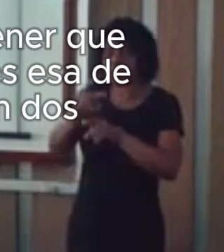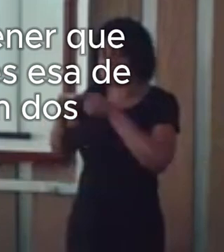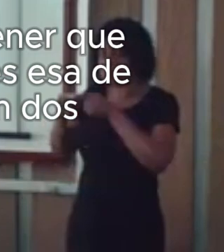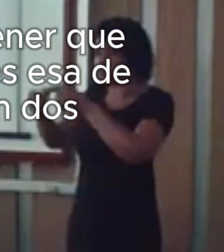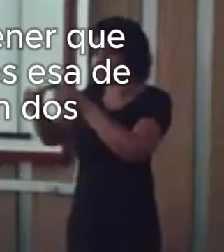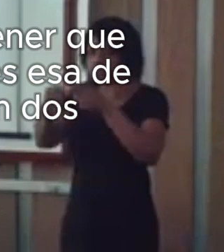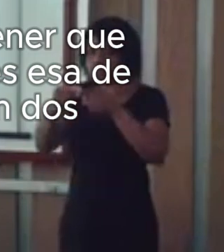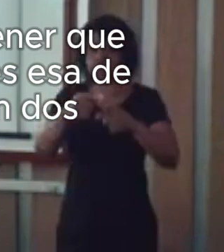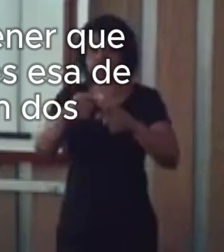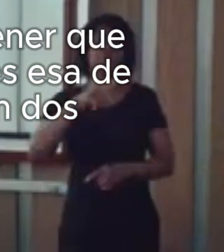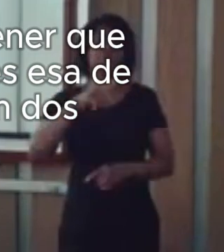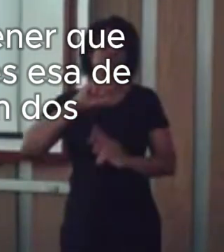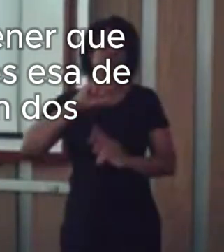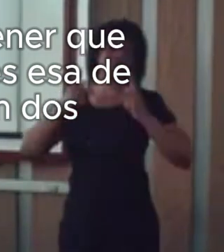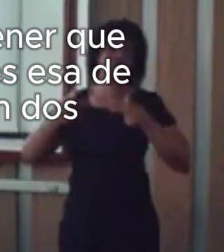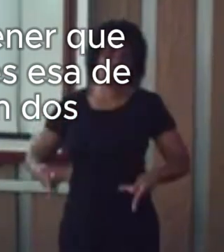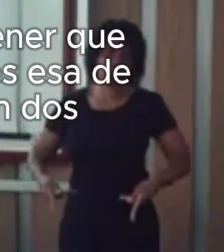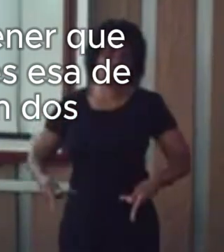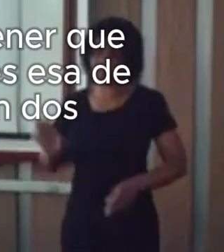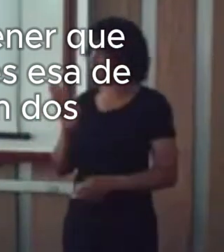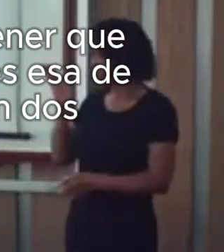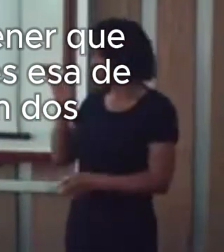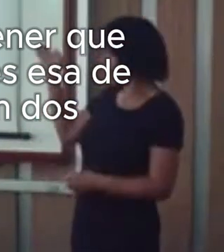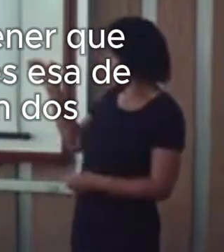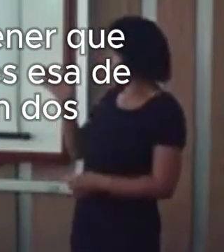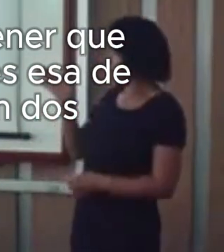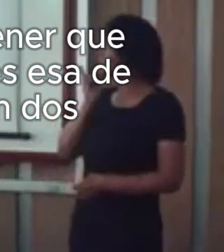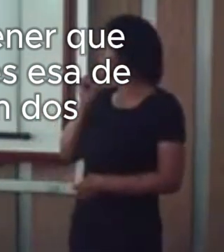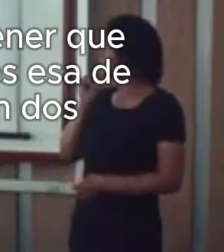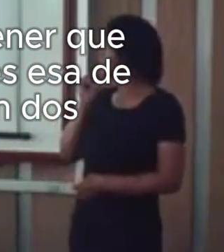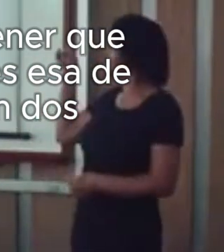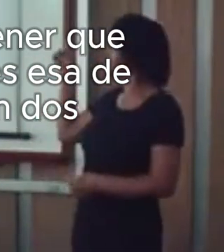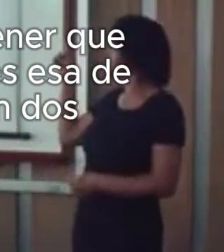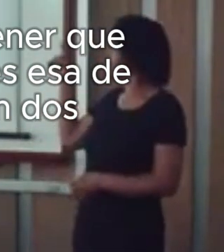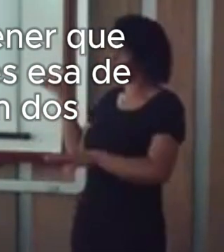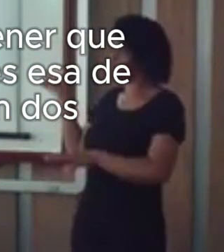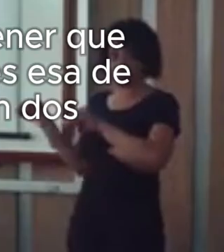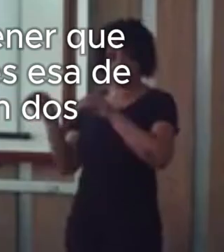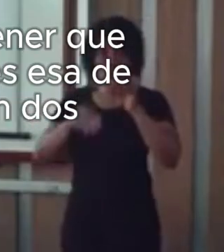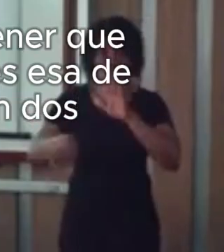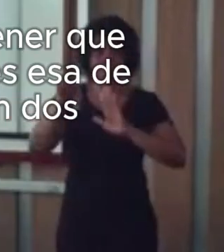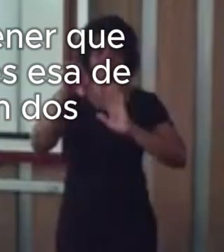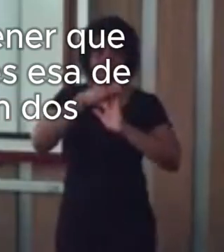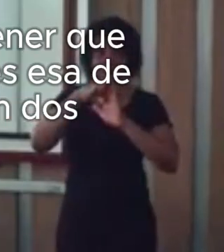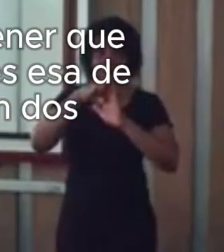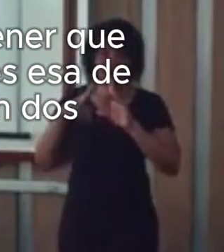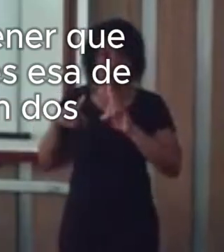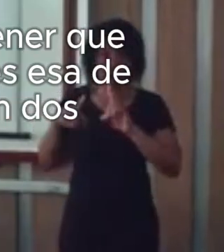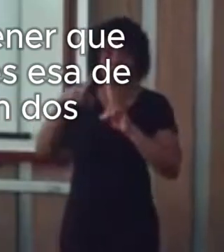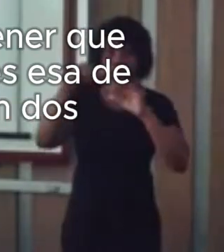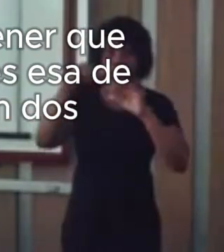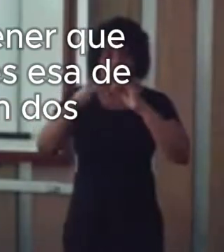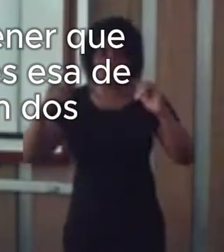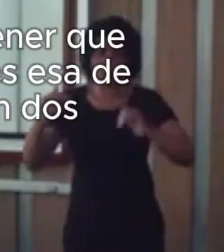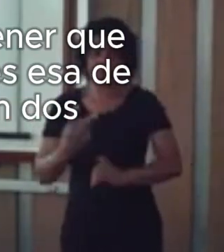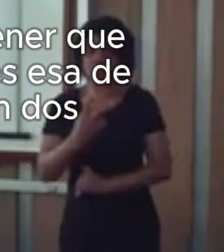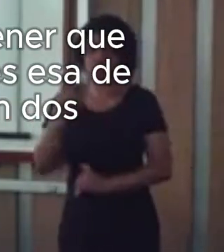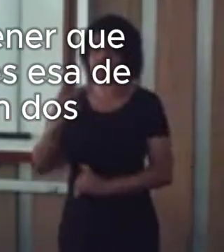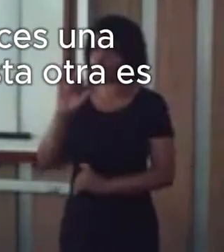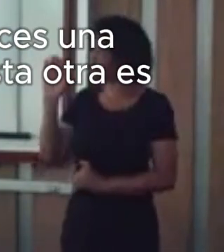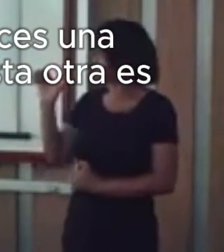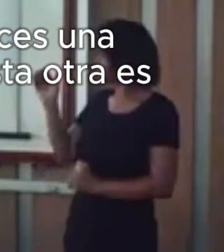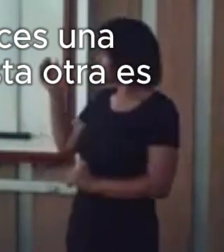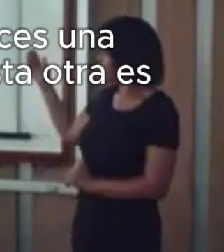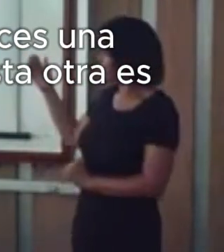existem em humanos. Então, essa daqui, ó, por exemplo, é uma transecção completa. corta, separa em duas. Essa daqui